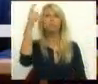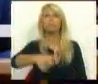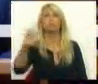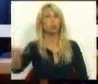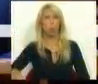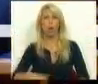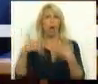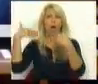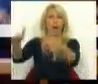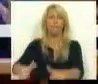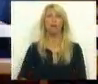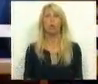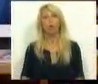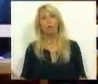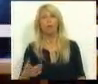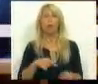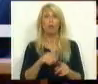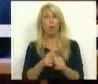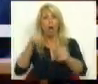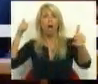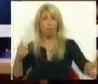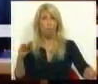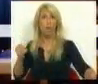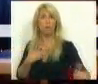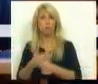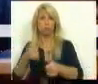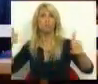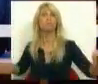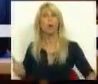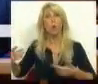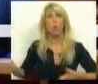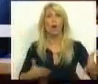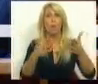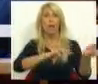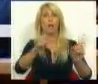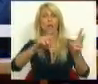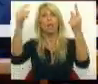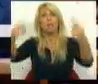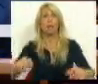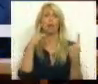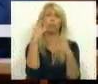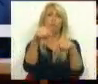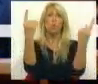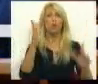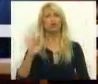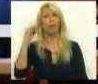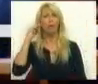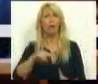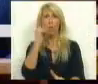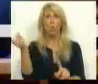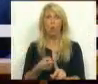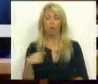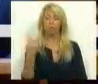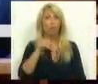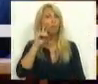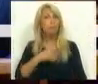de um caminho que existe, que é a alternativa que o Partido Socialista tem vindo a demonstrar. Há mais de um ano que temos vindo a defender